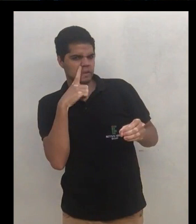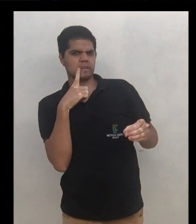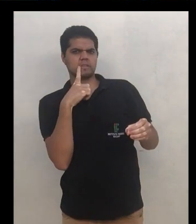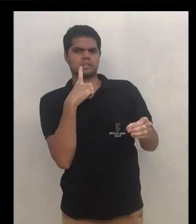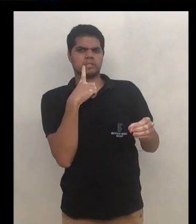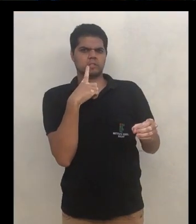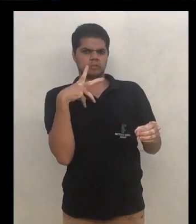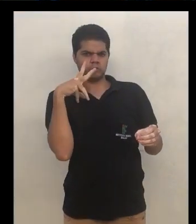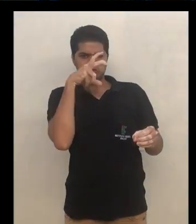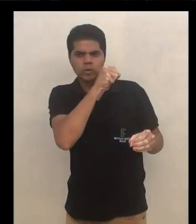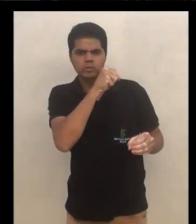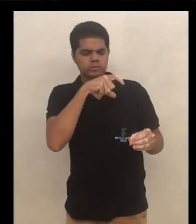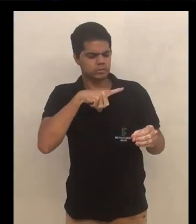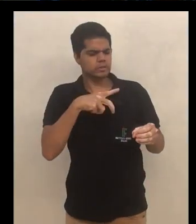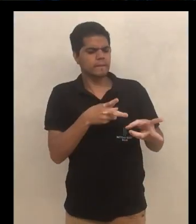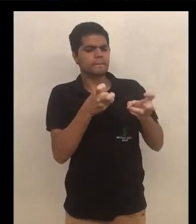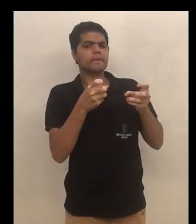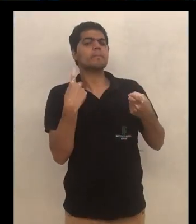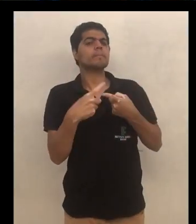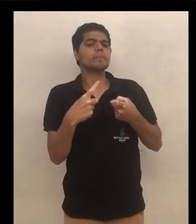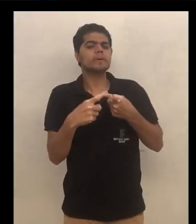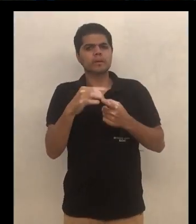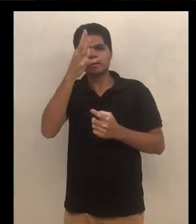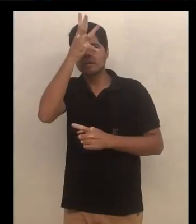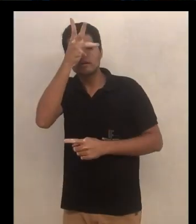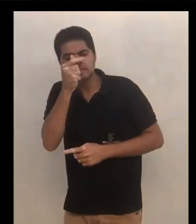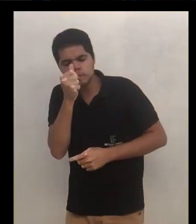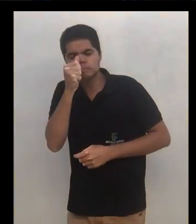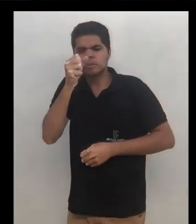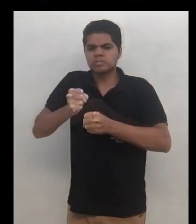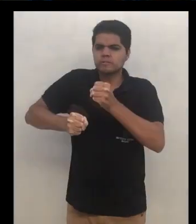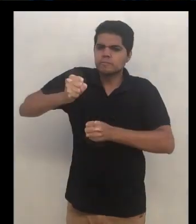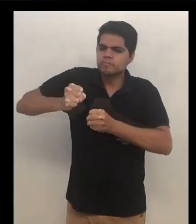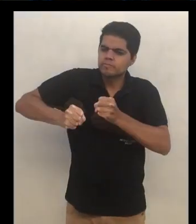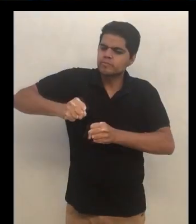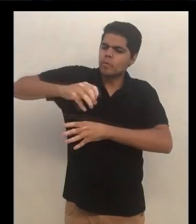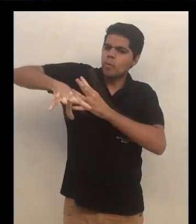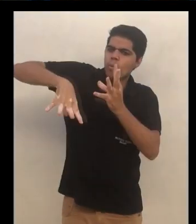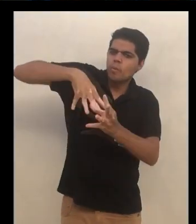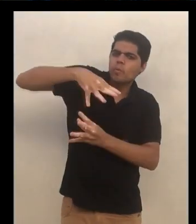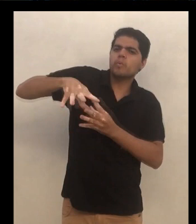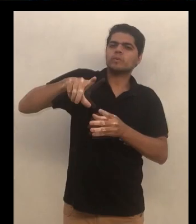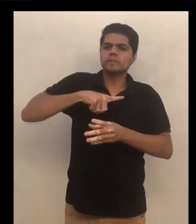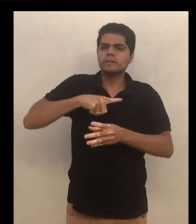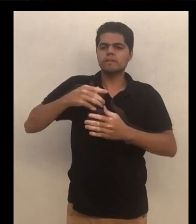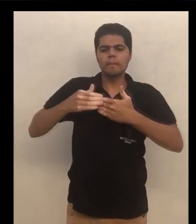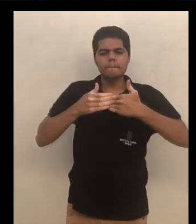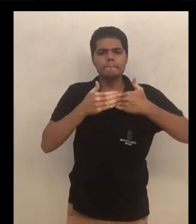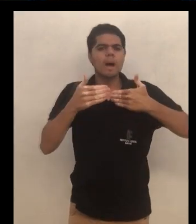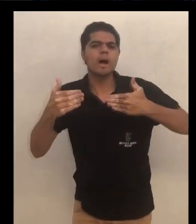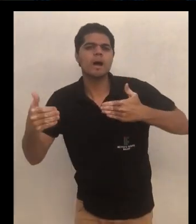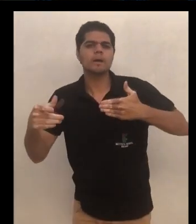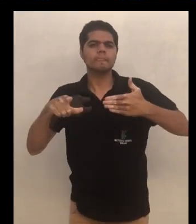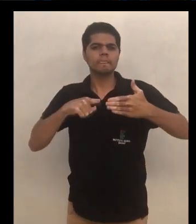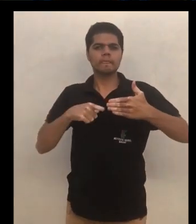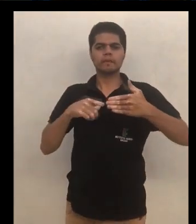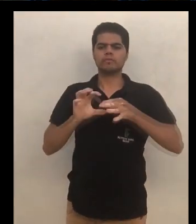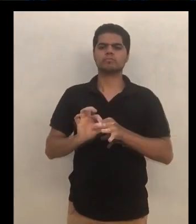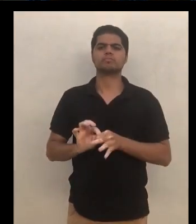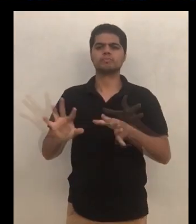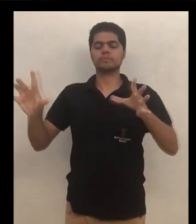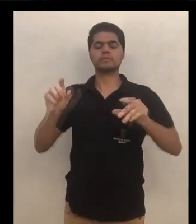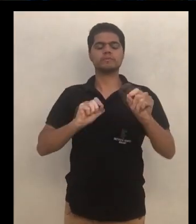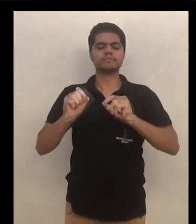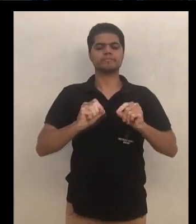o animal fazia atividade física. Alguns produtores já utilizavam o sistema semi-intensivo. Ele